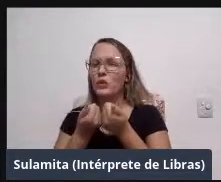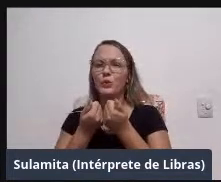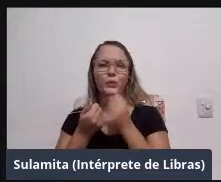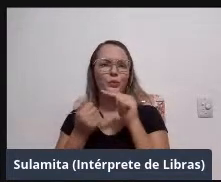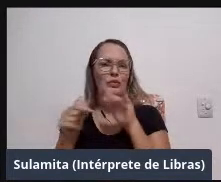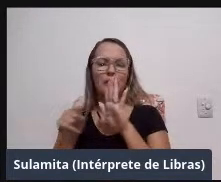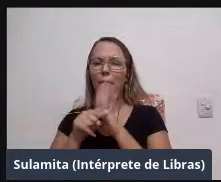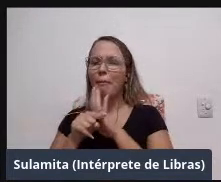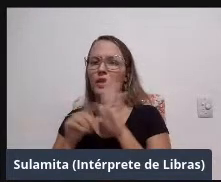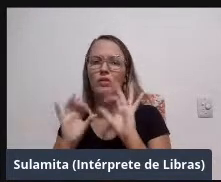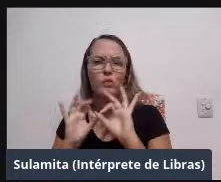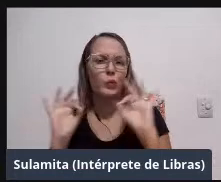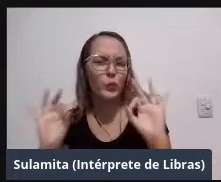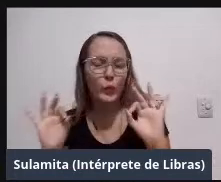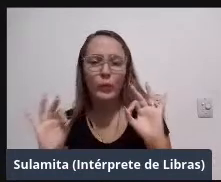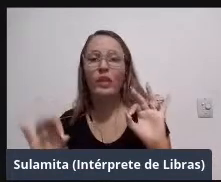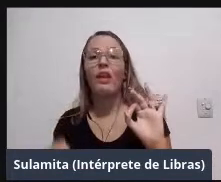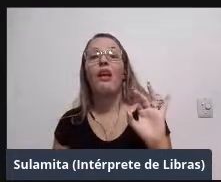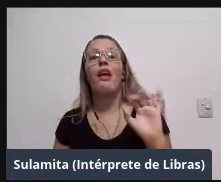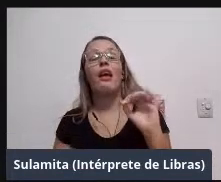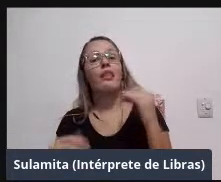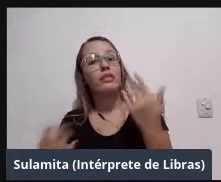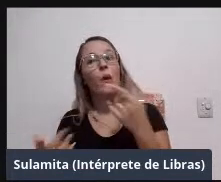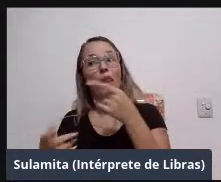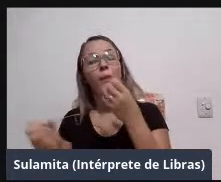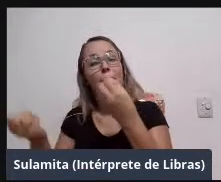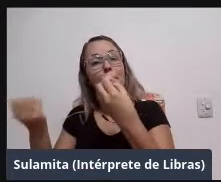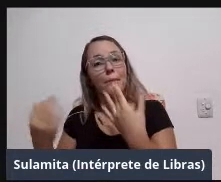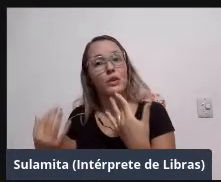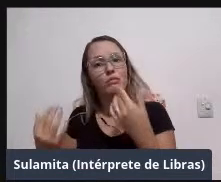por isso, né, mas enfim, ela teve essa, deu essa abertura.